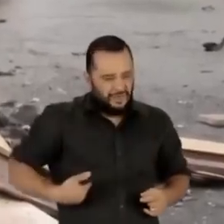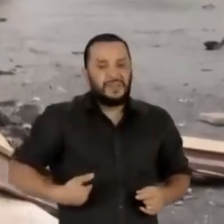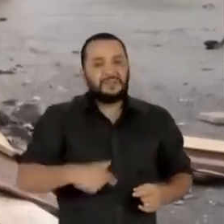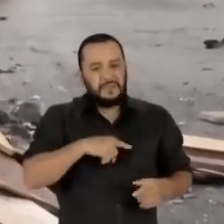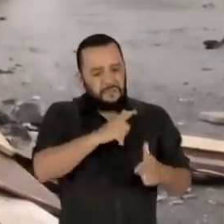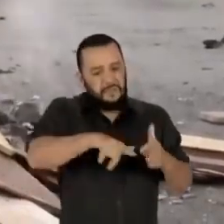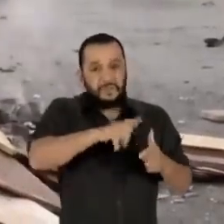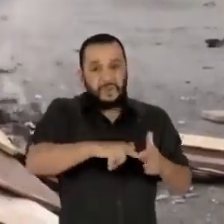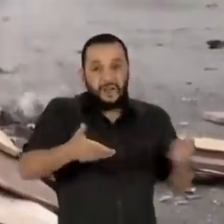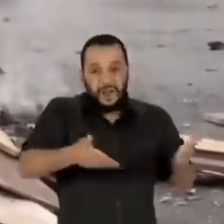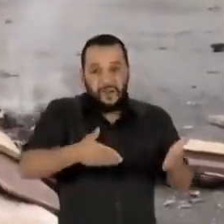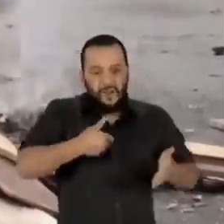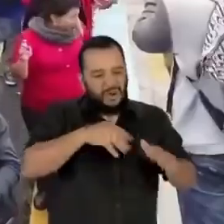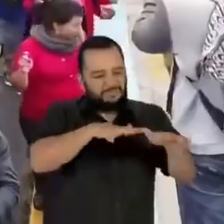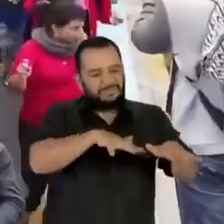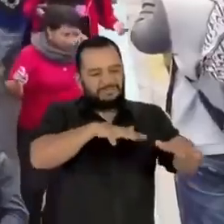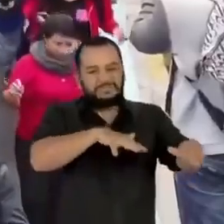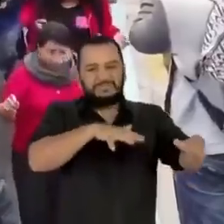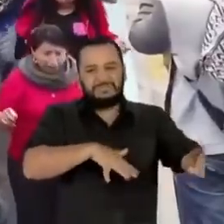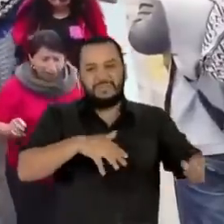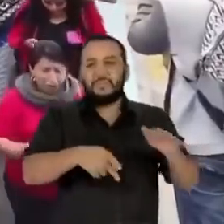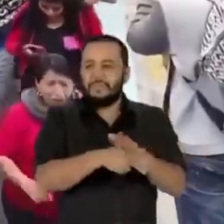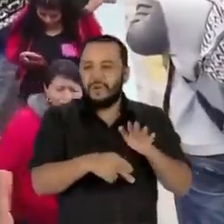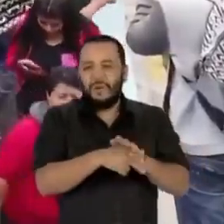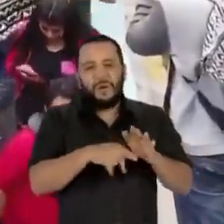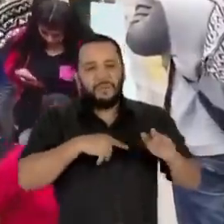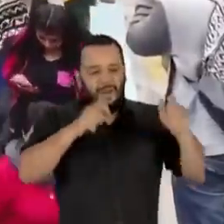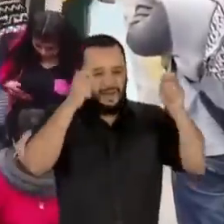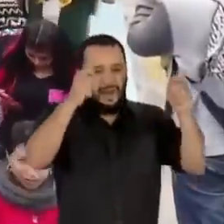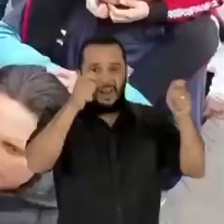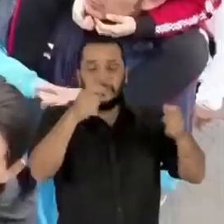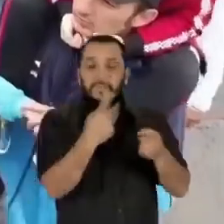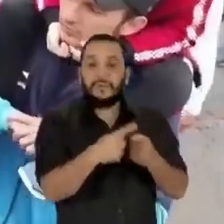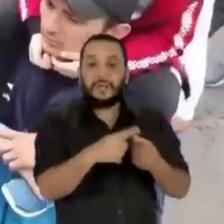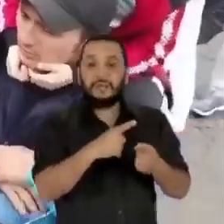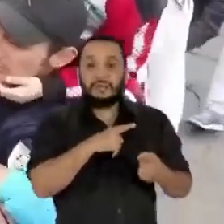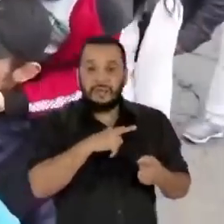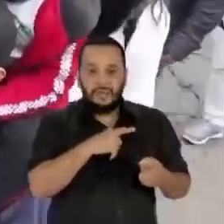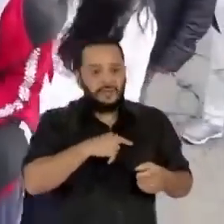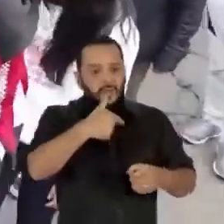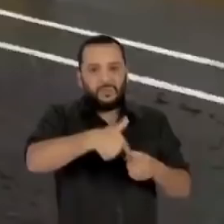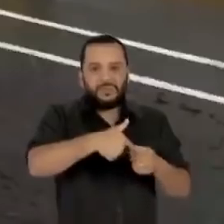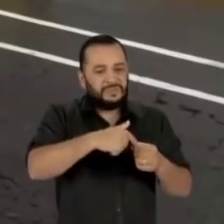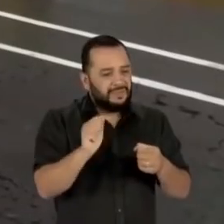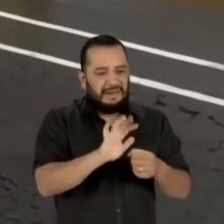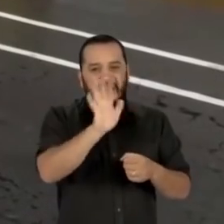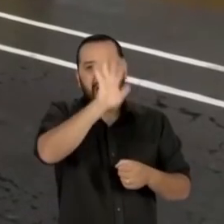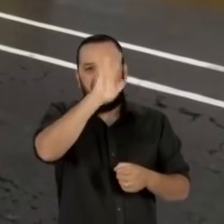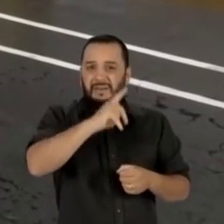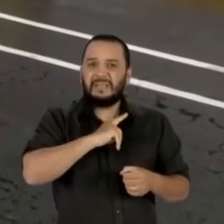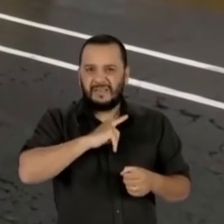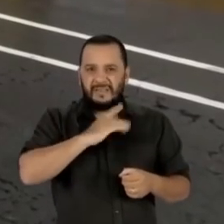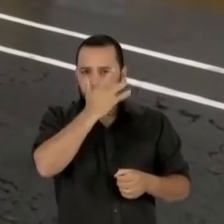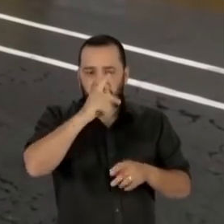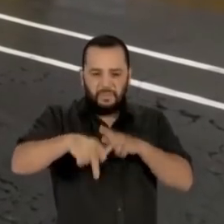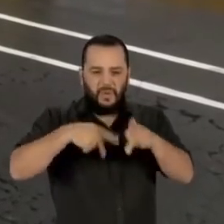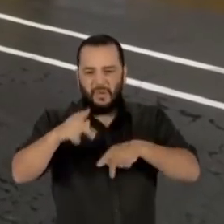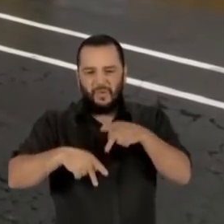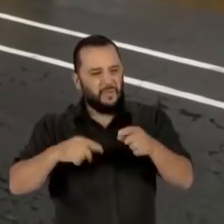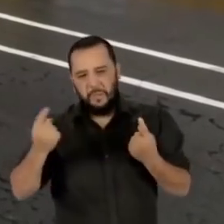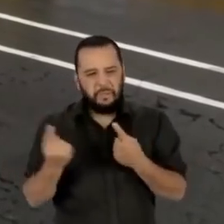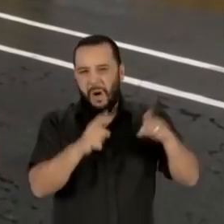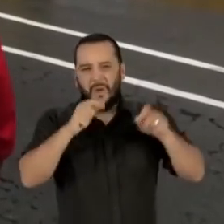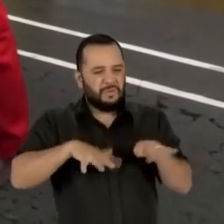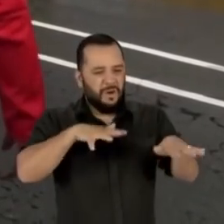meio a uma greve dos transportes e protestos após o aumento de 123 por cento nos combustíveis como consequência